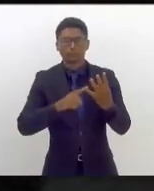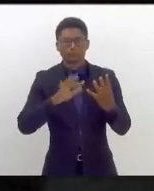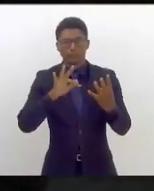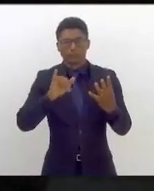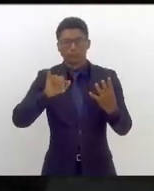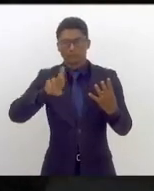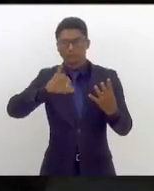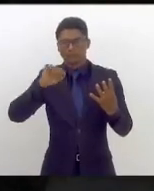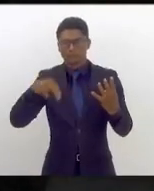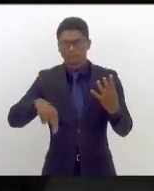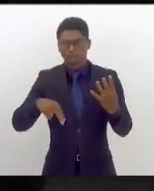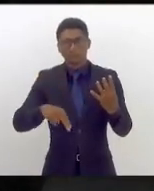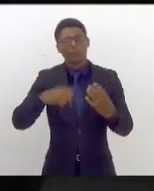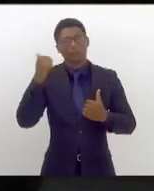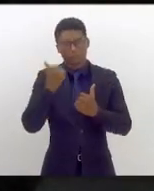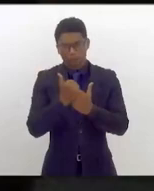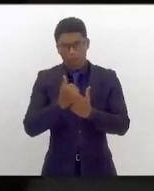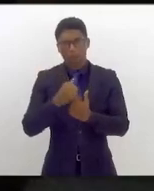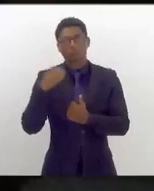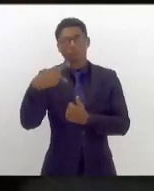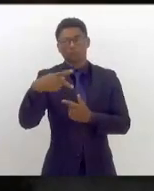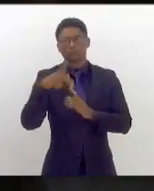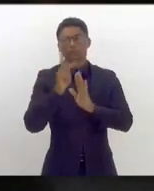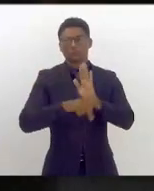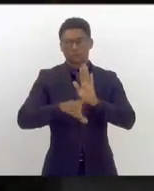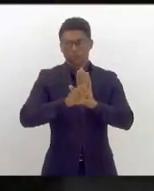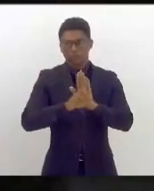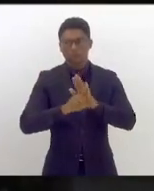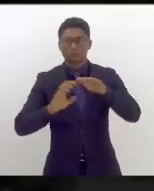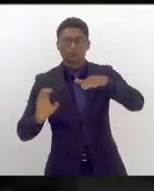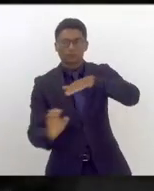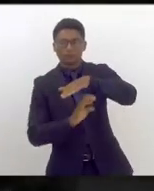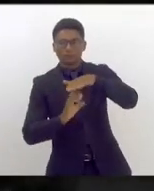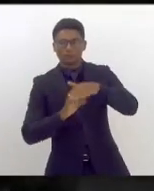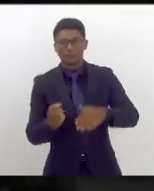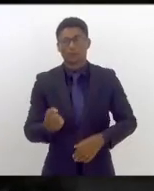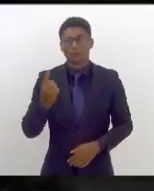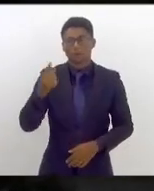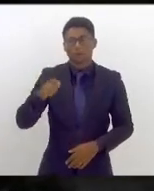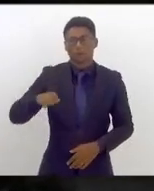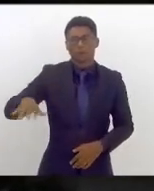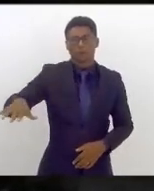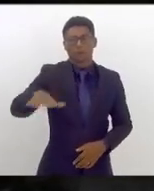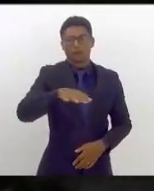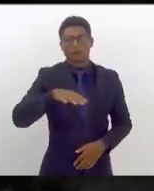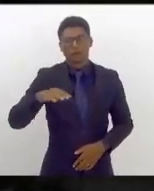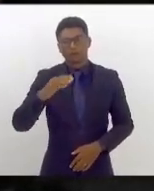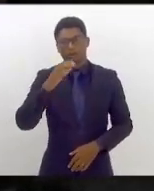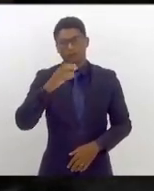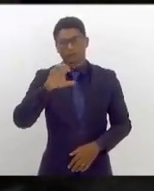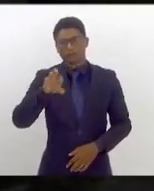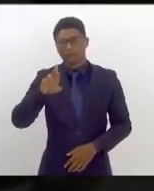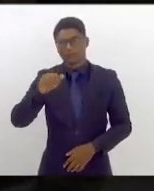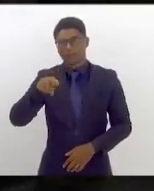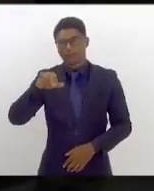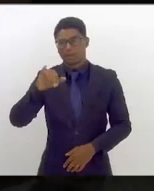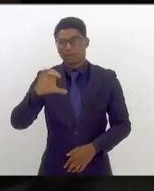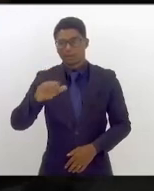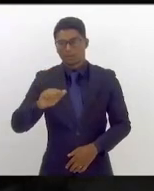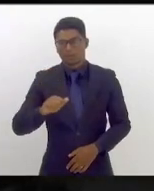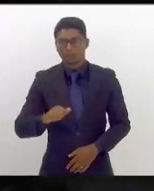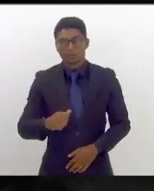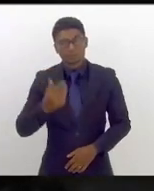o projeto de vossa excelência elencando uma empresa da área de cerâmica que eu também acho que